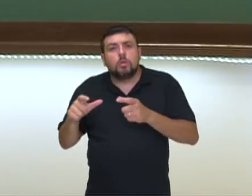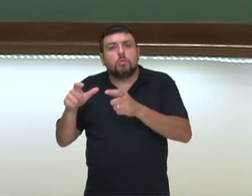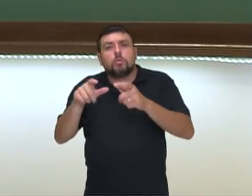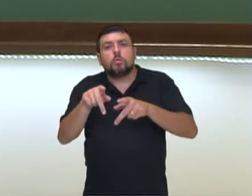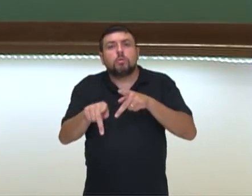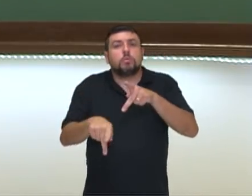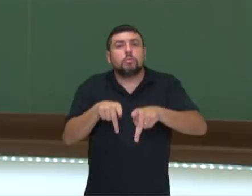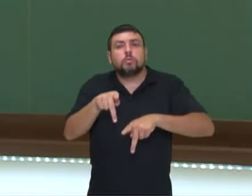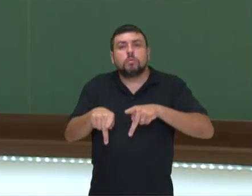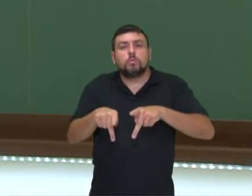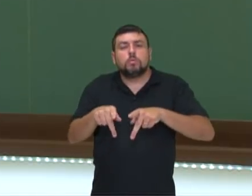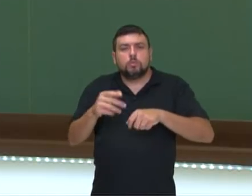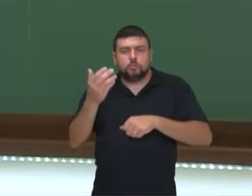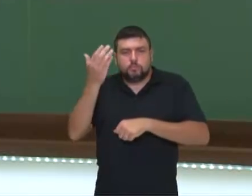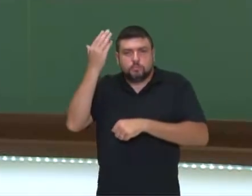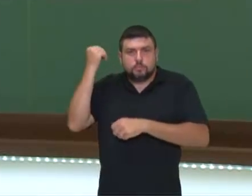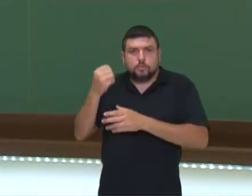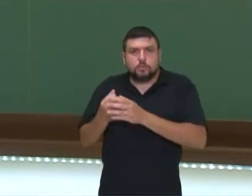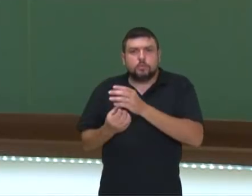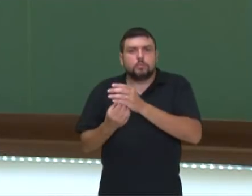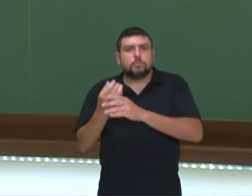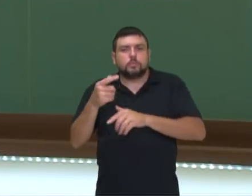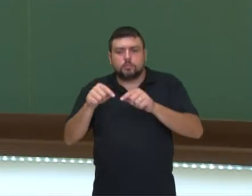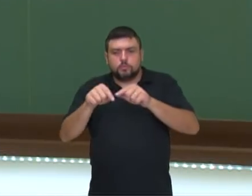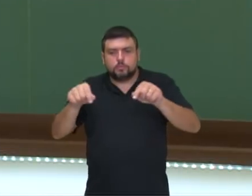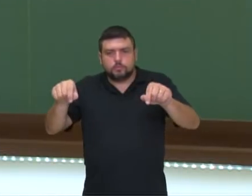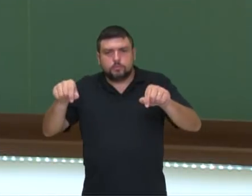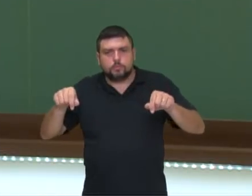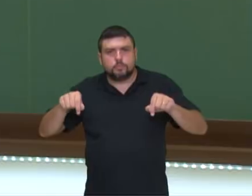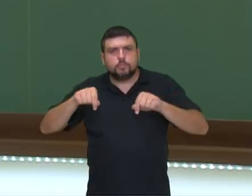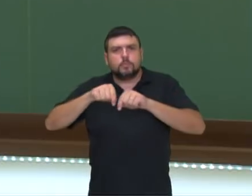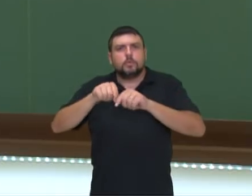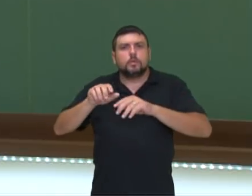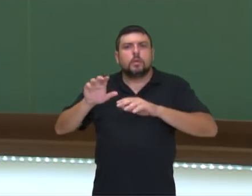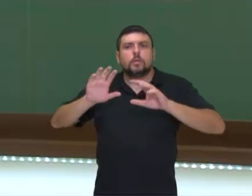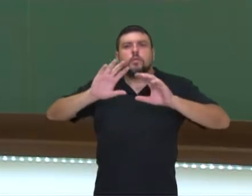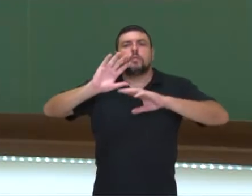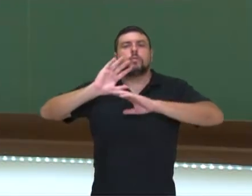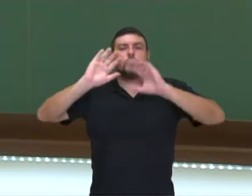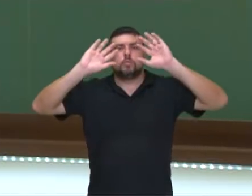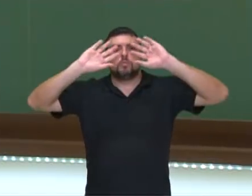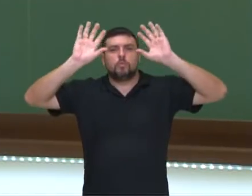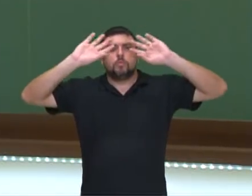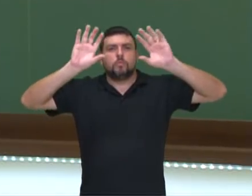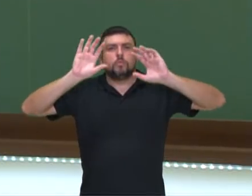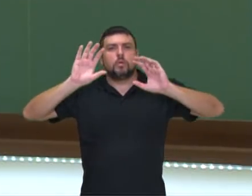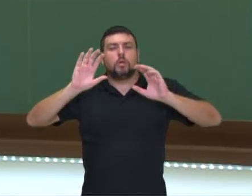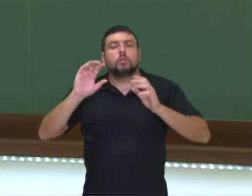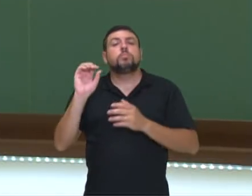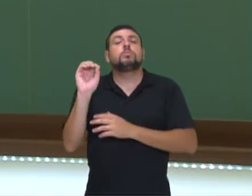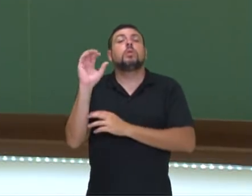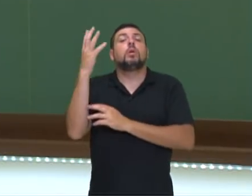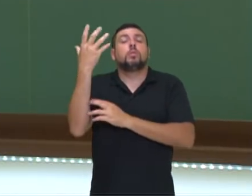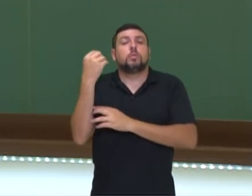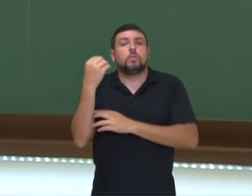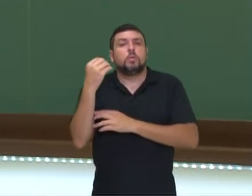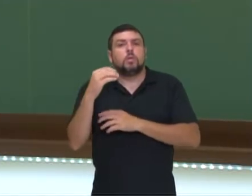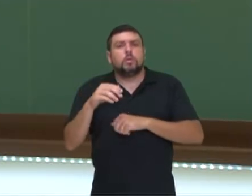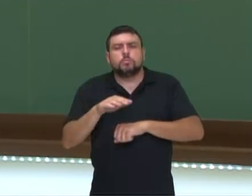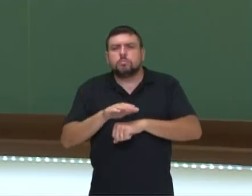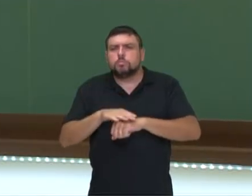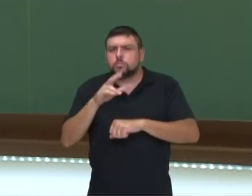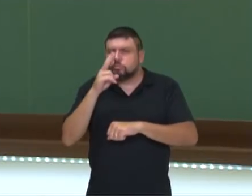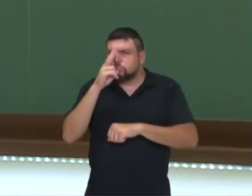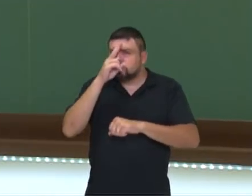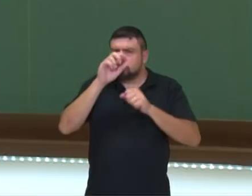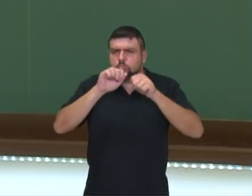várias quadras de vôlei, de praia, em esses espaços públicos, o que fez com que o esporte ganhasse ainda mais força, mais notoriedade e ser ainda